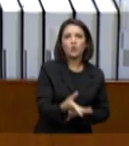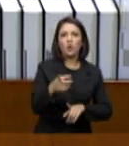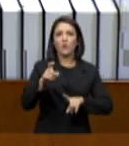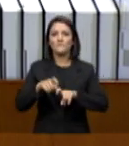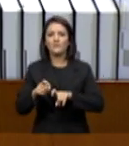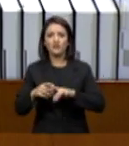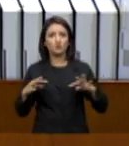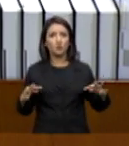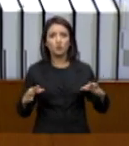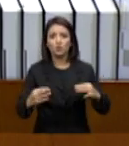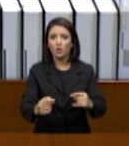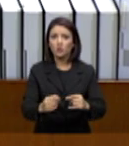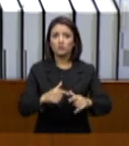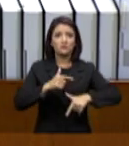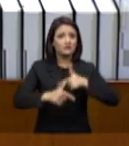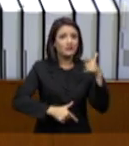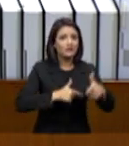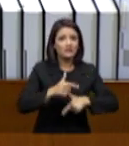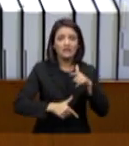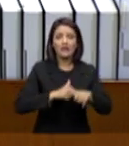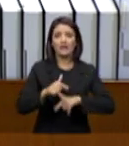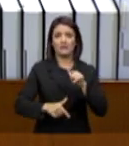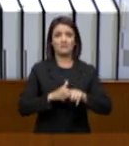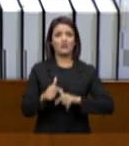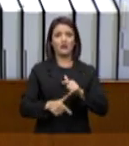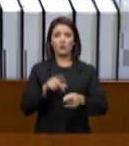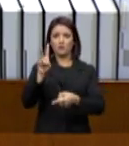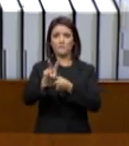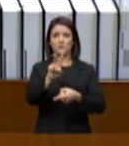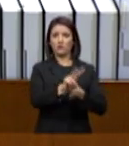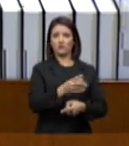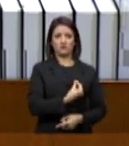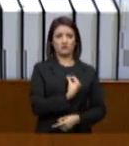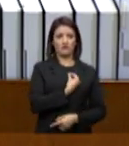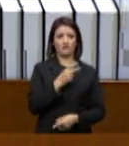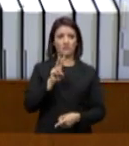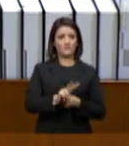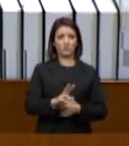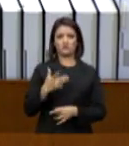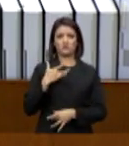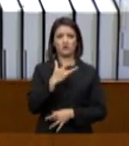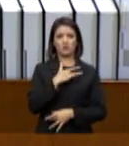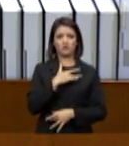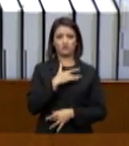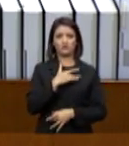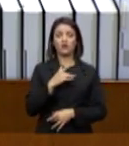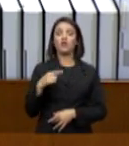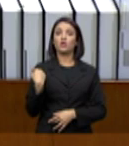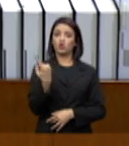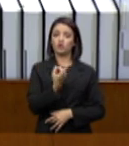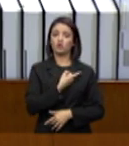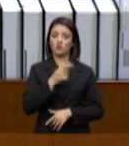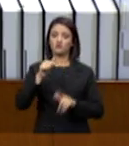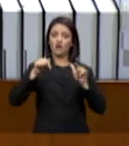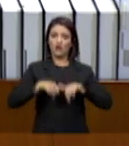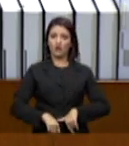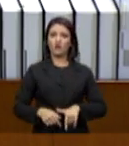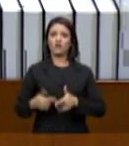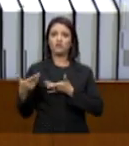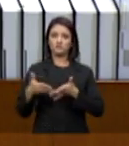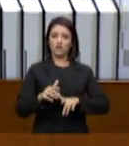todos eles operam na fronteira da proteção da vida e da saúde e nós integrantes do poder